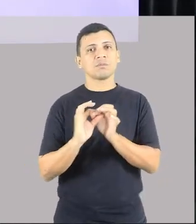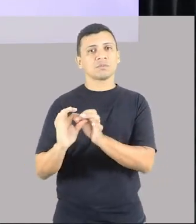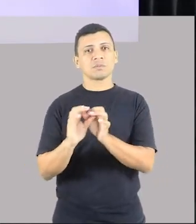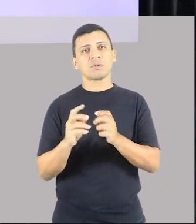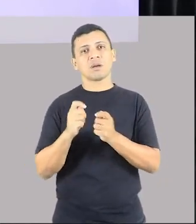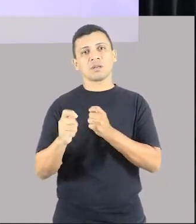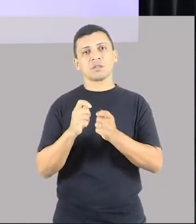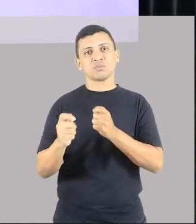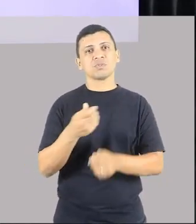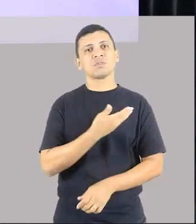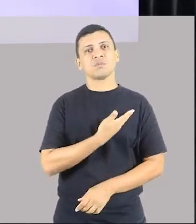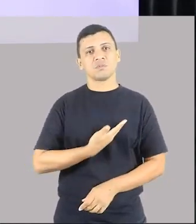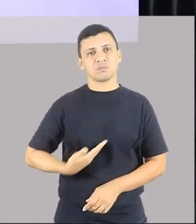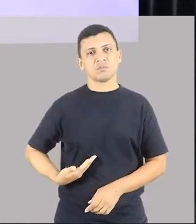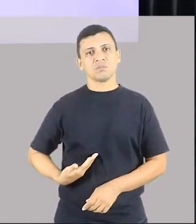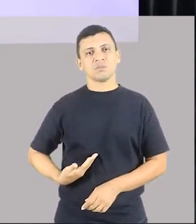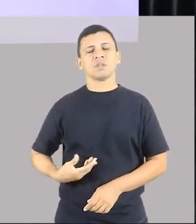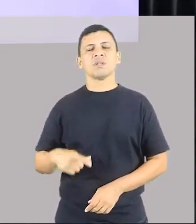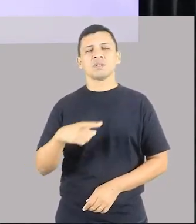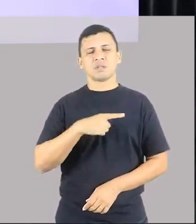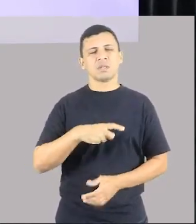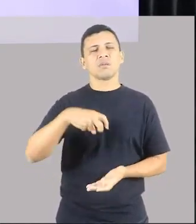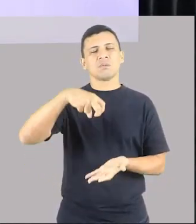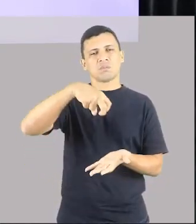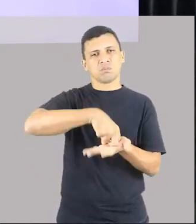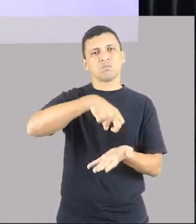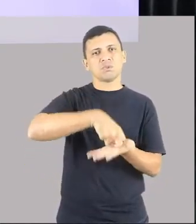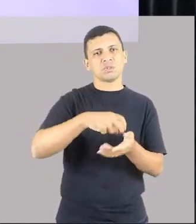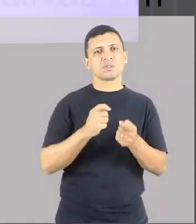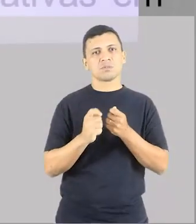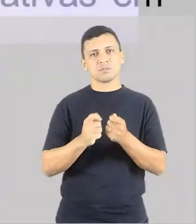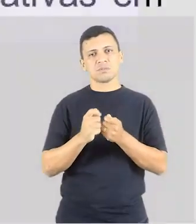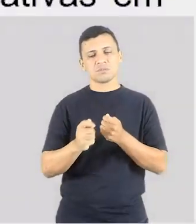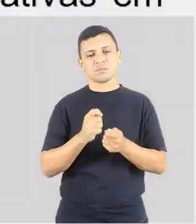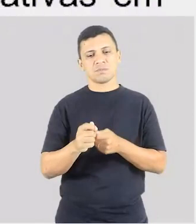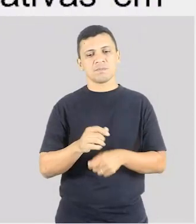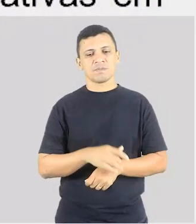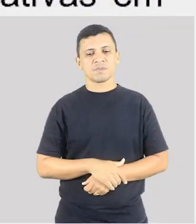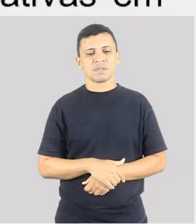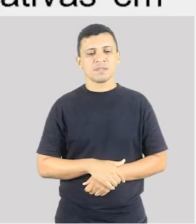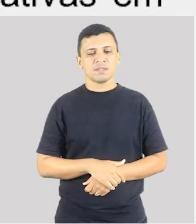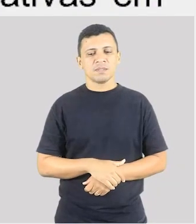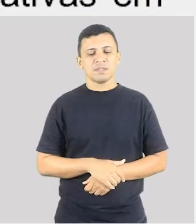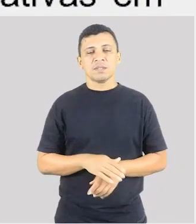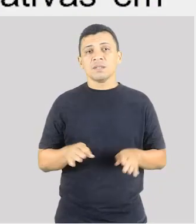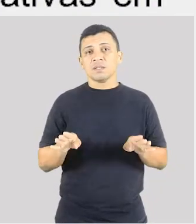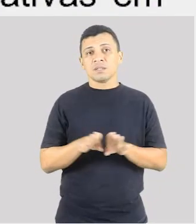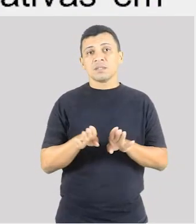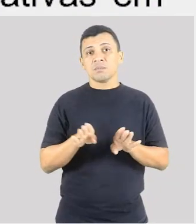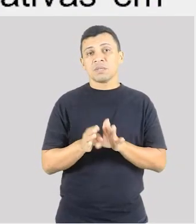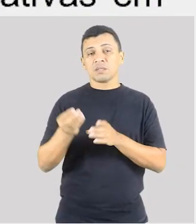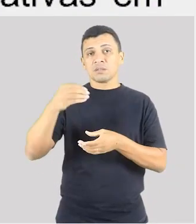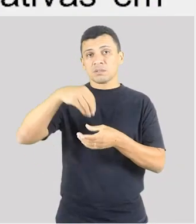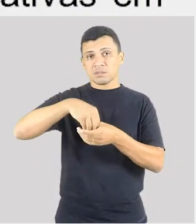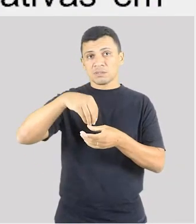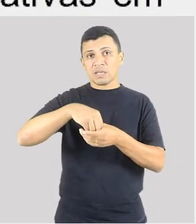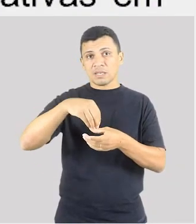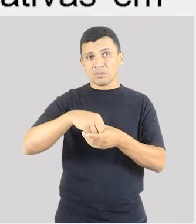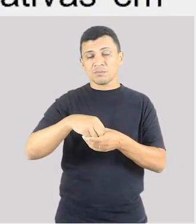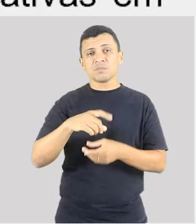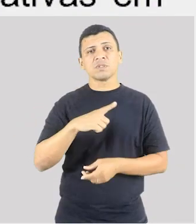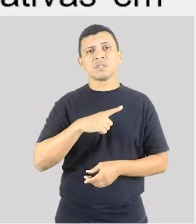esses casos, há uma punição administrativa. Ainda os atos punitivos internos, nós temos